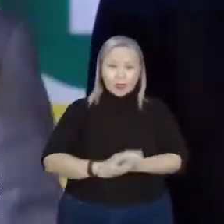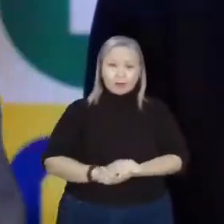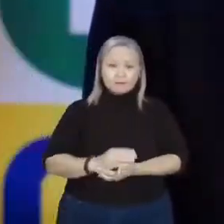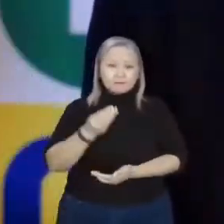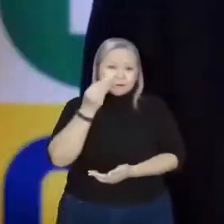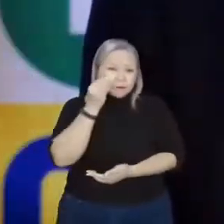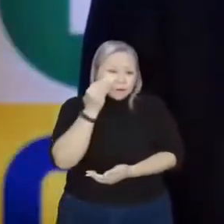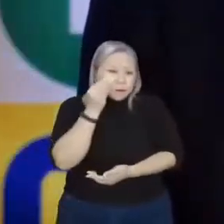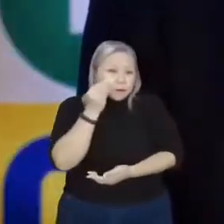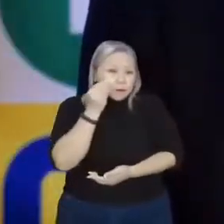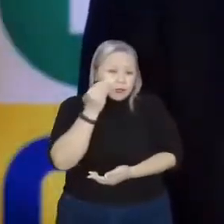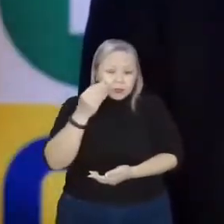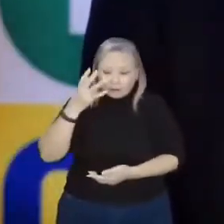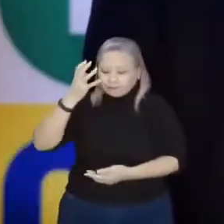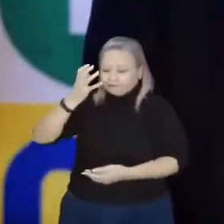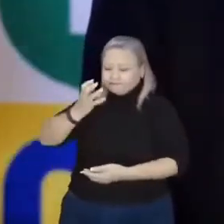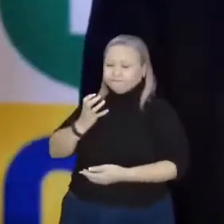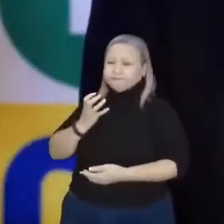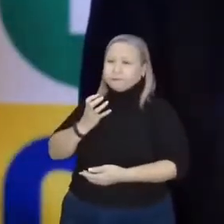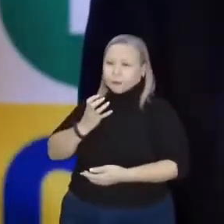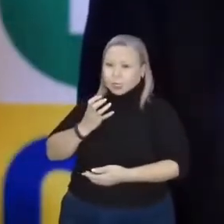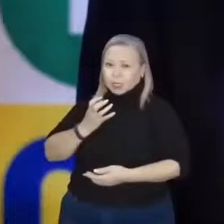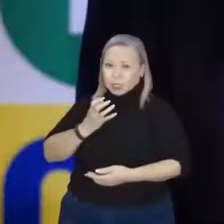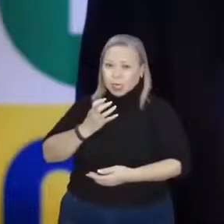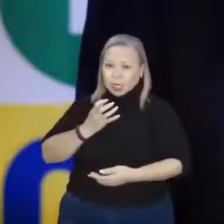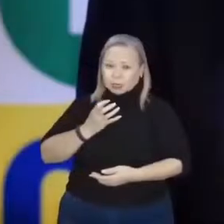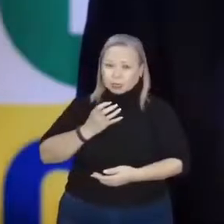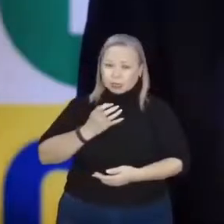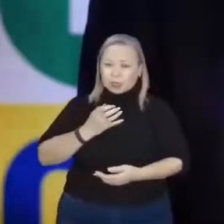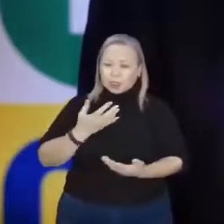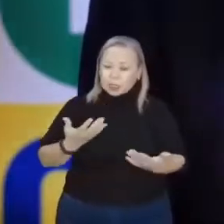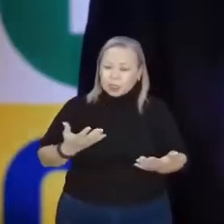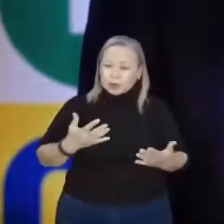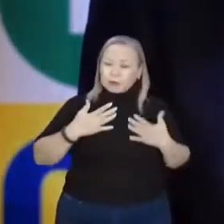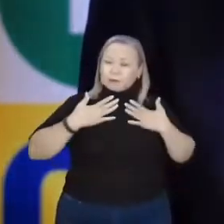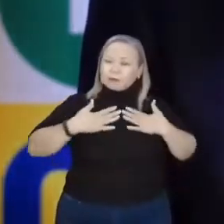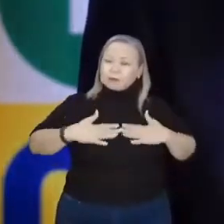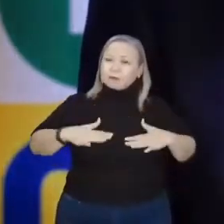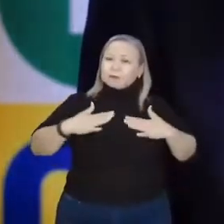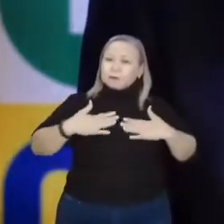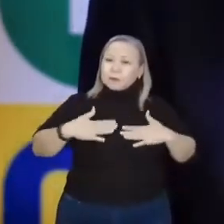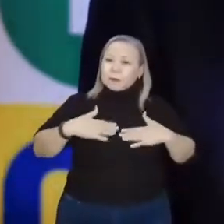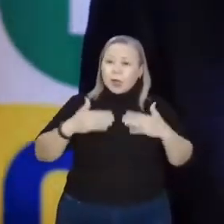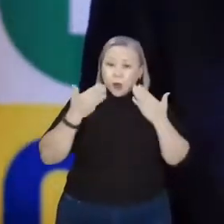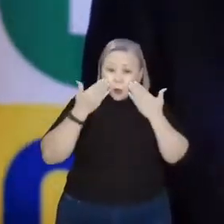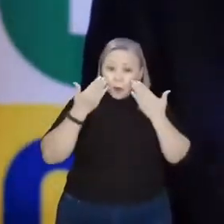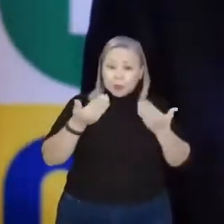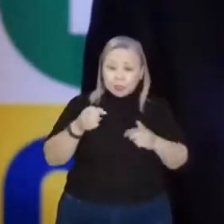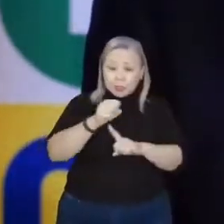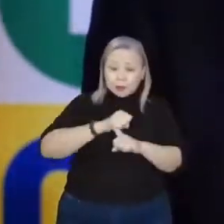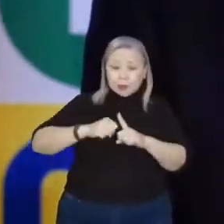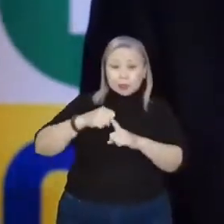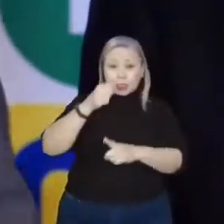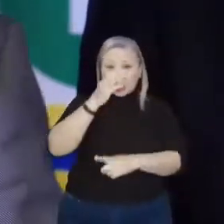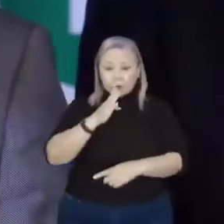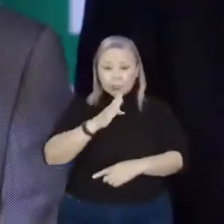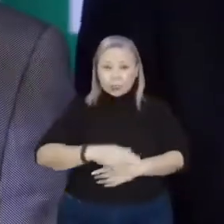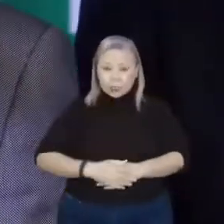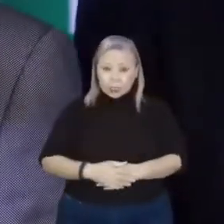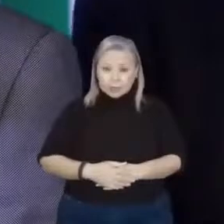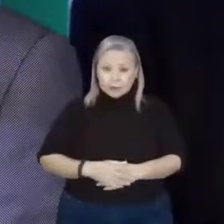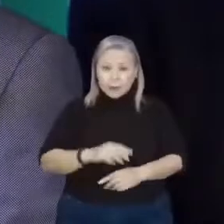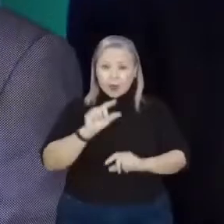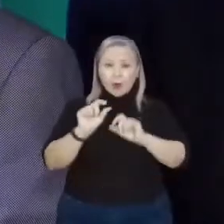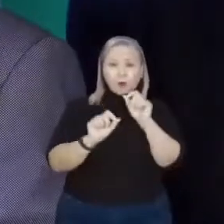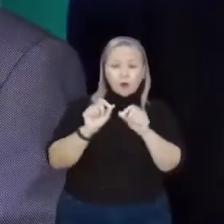maior seriedade e com a maior sobriedade, apresentar para a sociedade brasileira o que é que